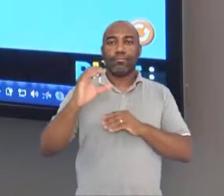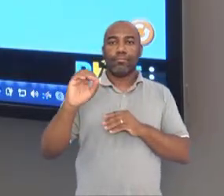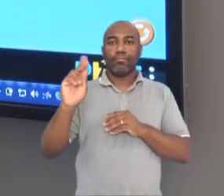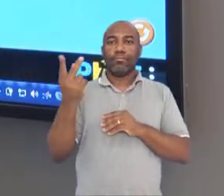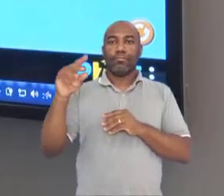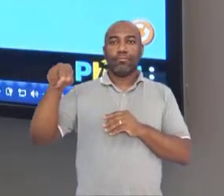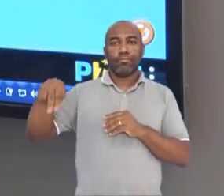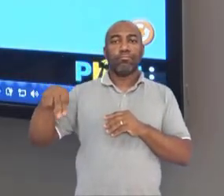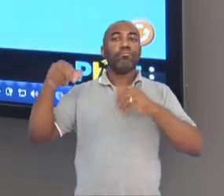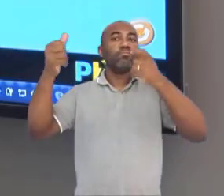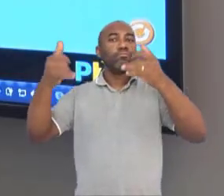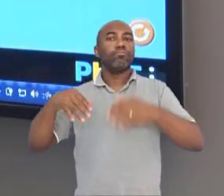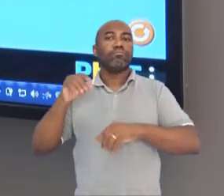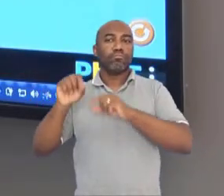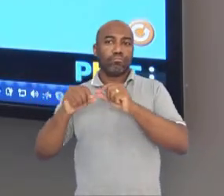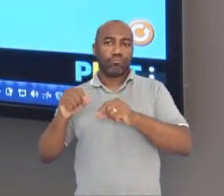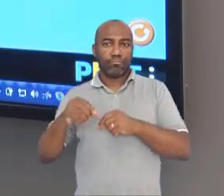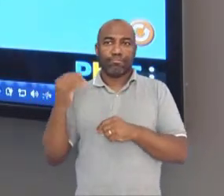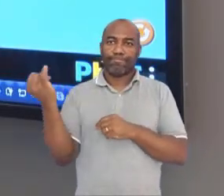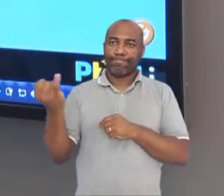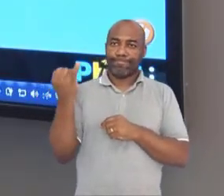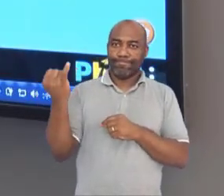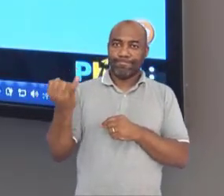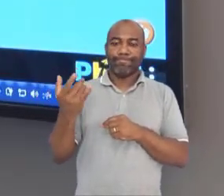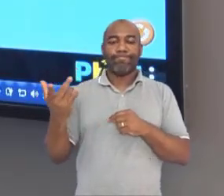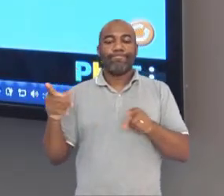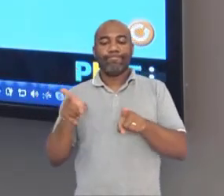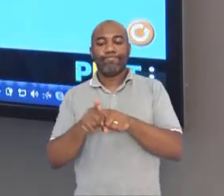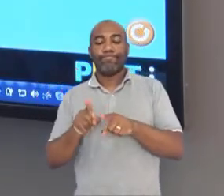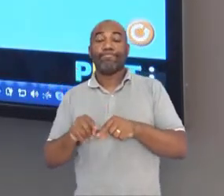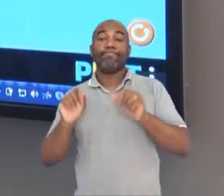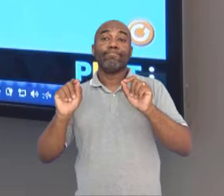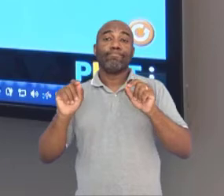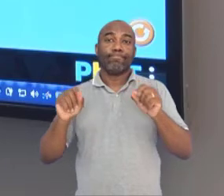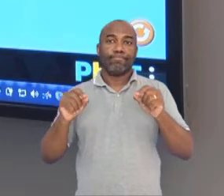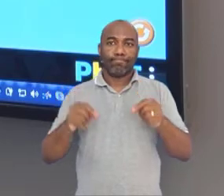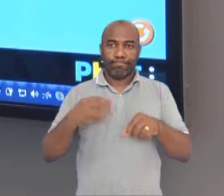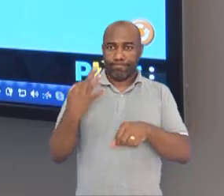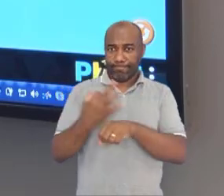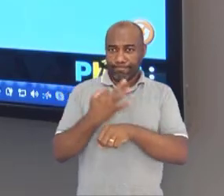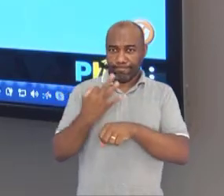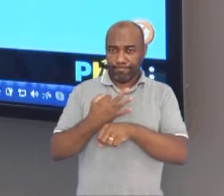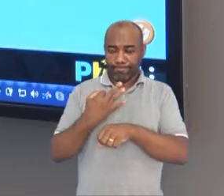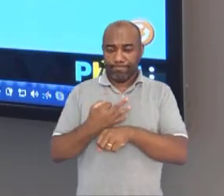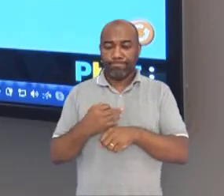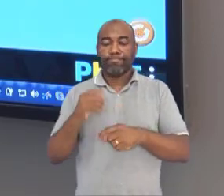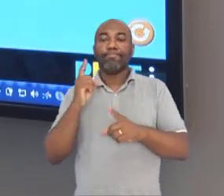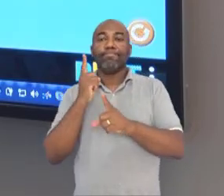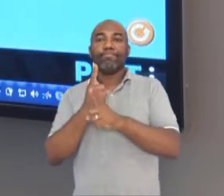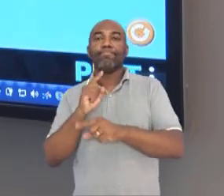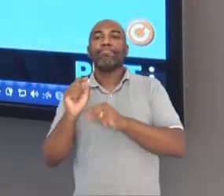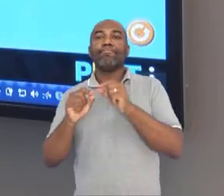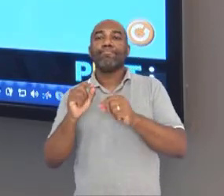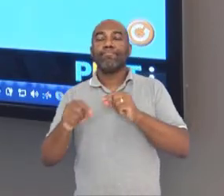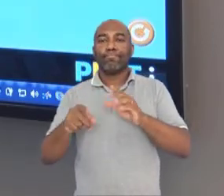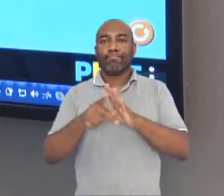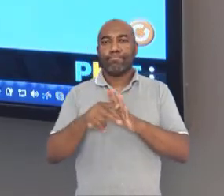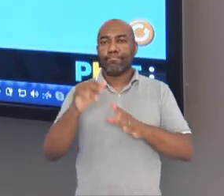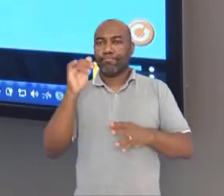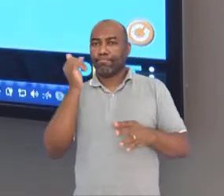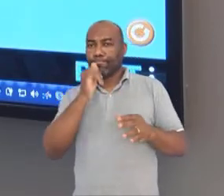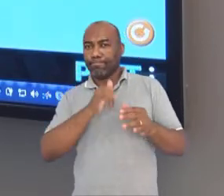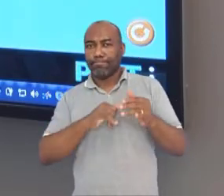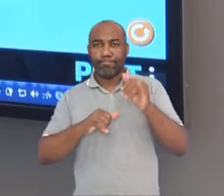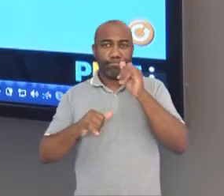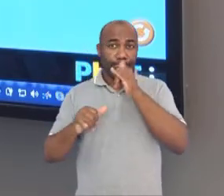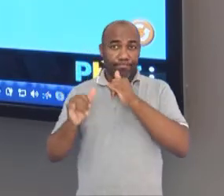da resistividade. A resistividade é a capacidade de produzir resistência elétrica. O contrário